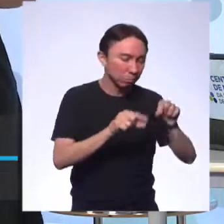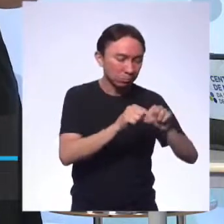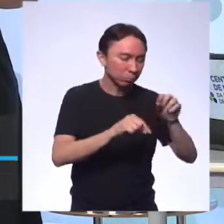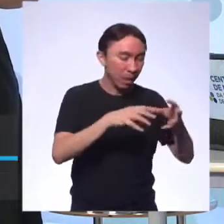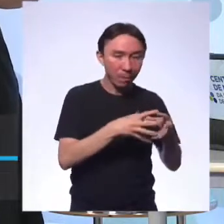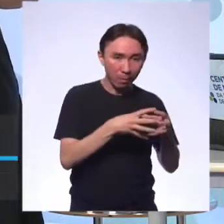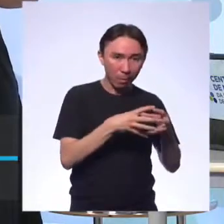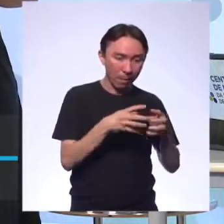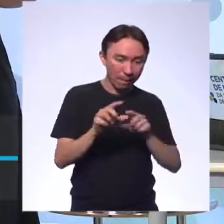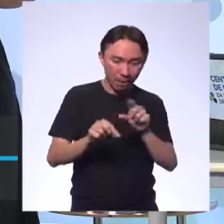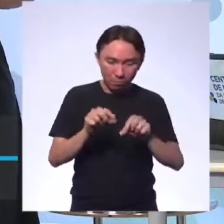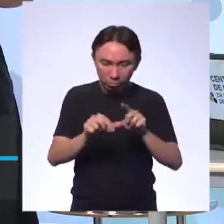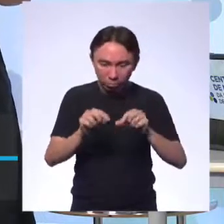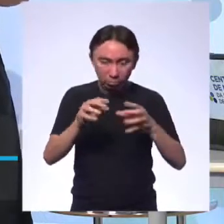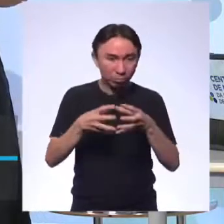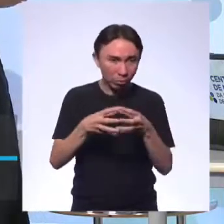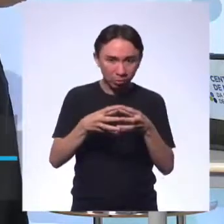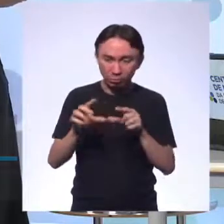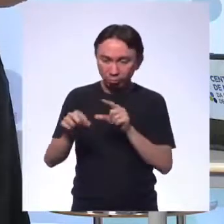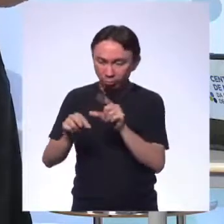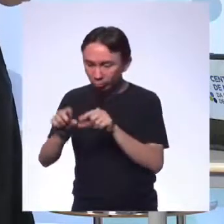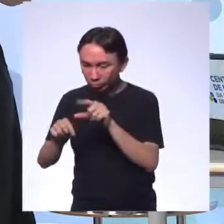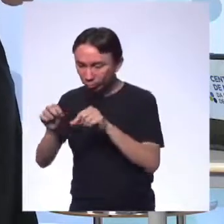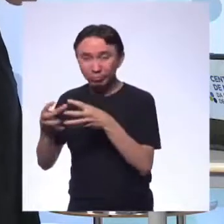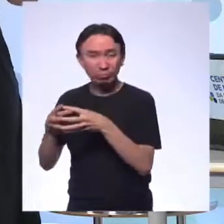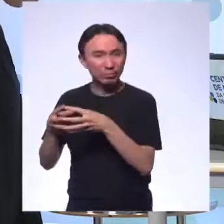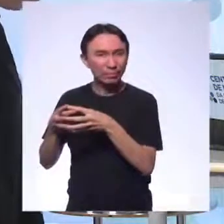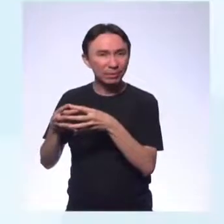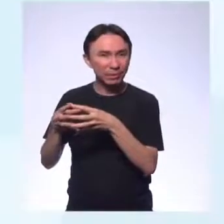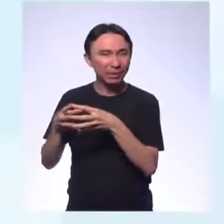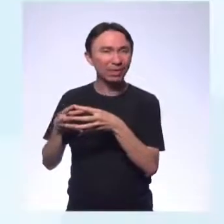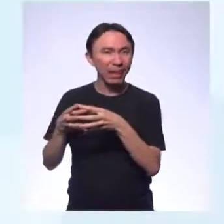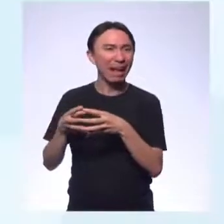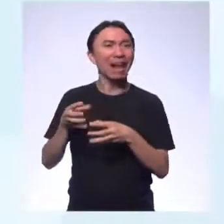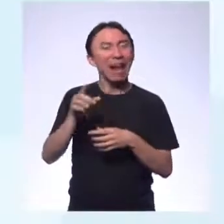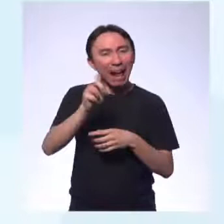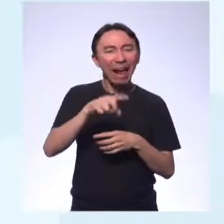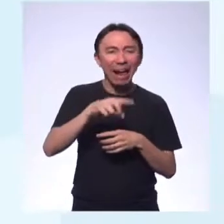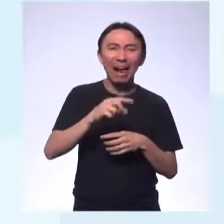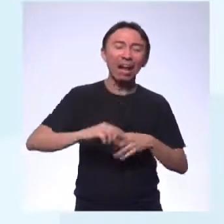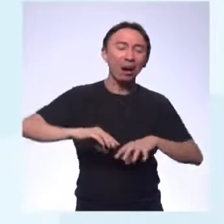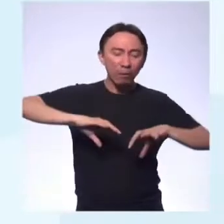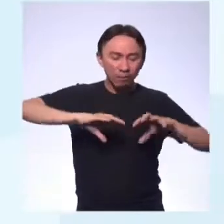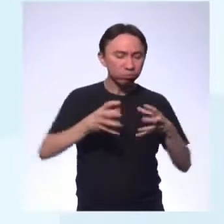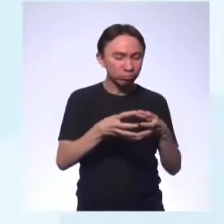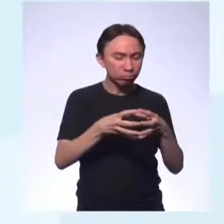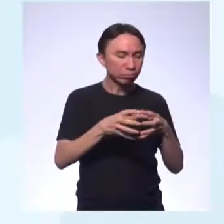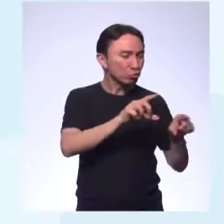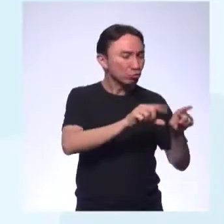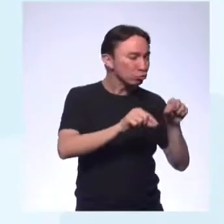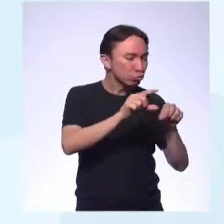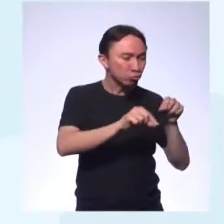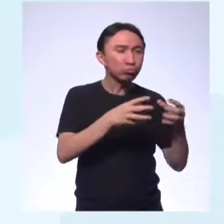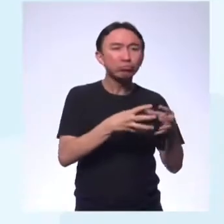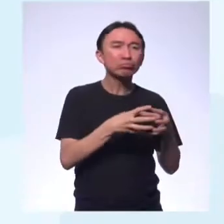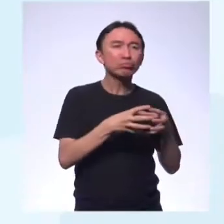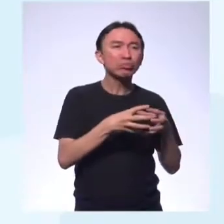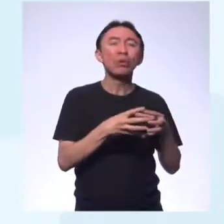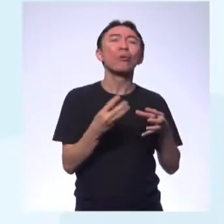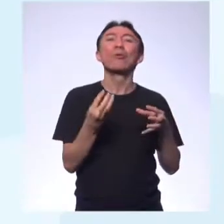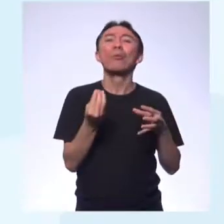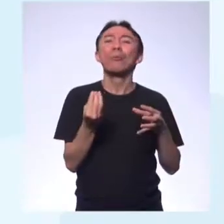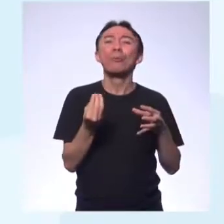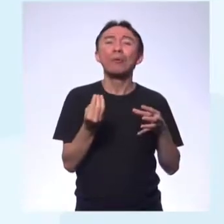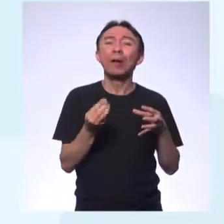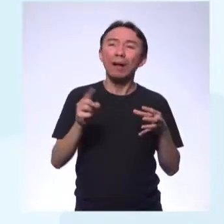a gente está falando justamente, né, nessa questão de agrupar. Então, como que a gente faz isso? A gente agrupa conforme